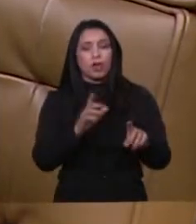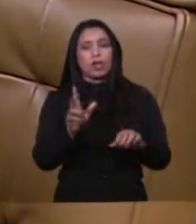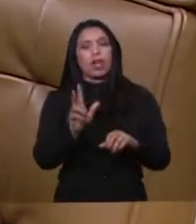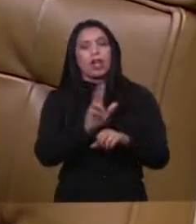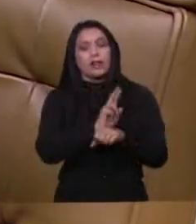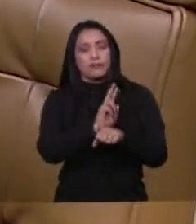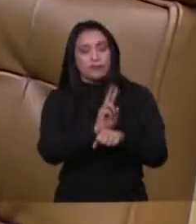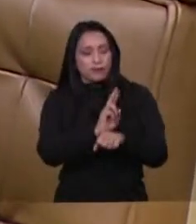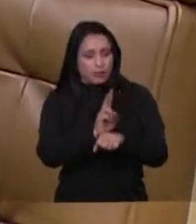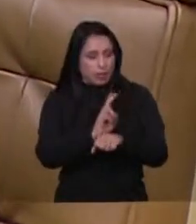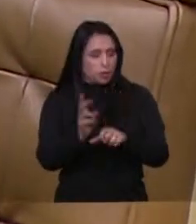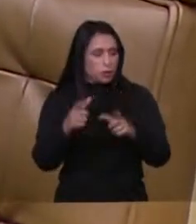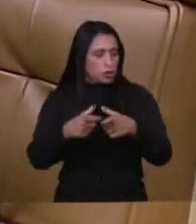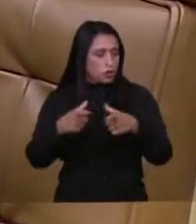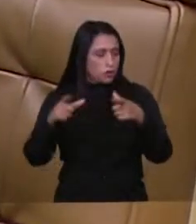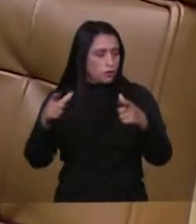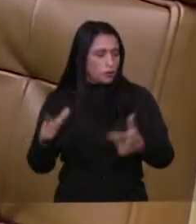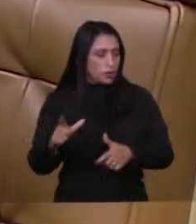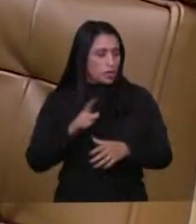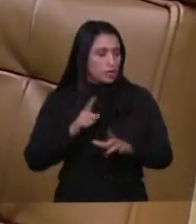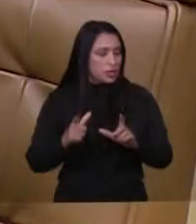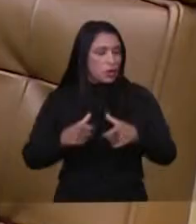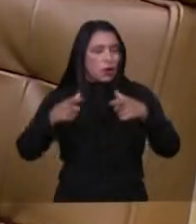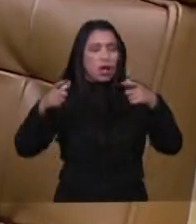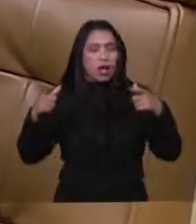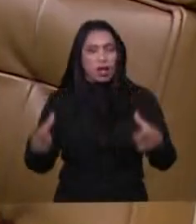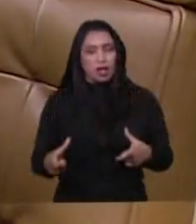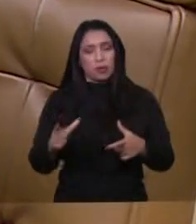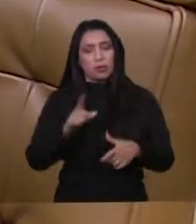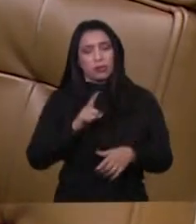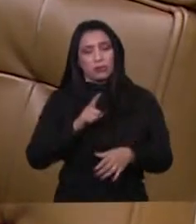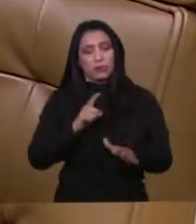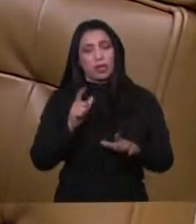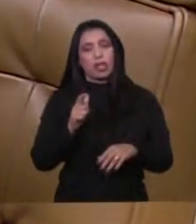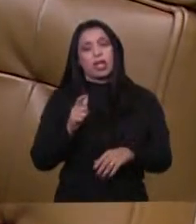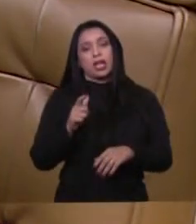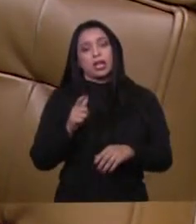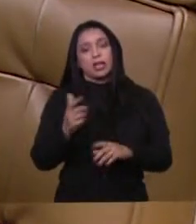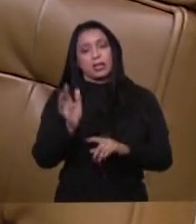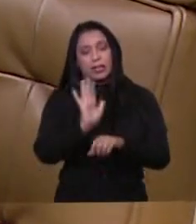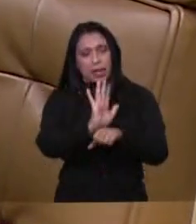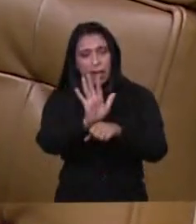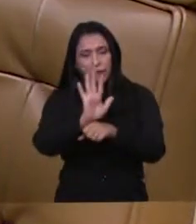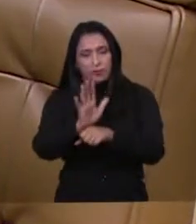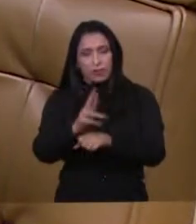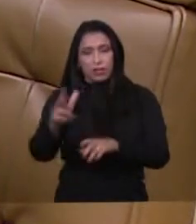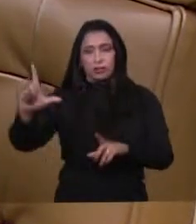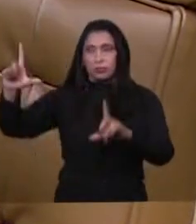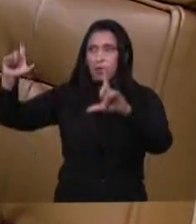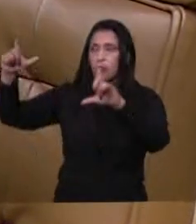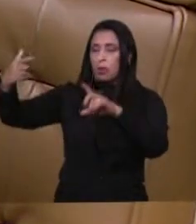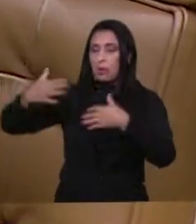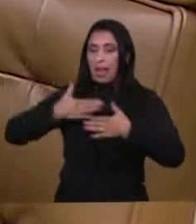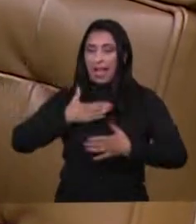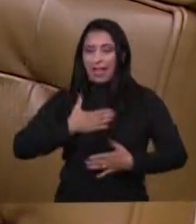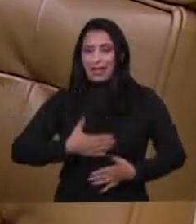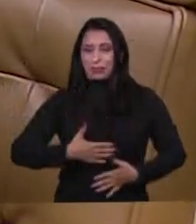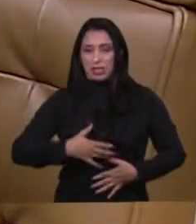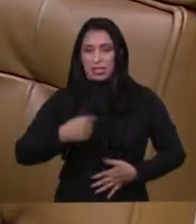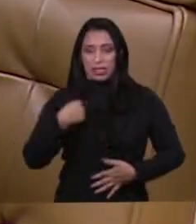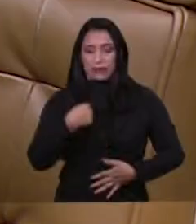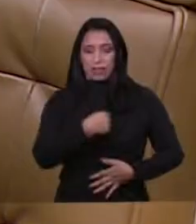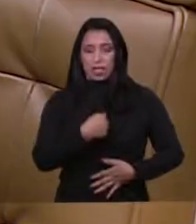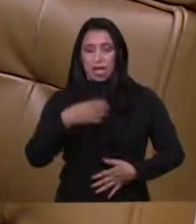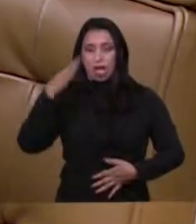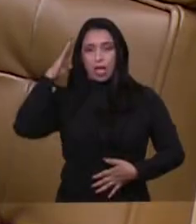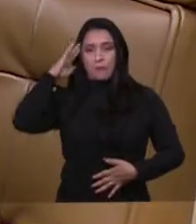amplíssima divulgação, um dos quais gravado por ele próprio. O réu traja nas imagens blusa com frase